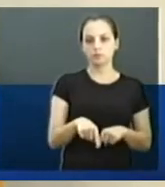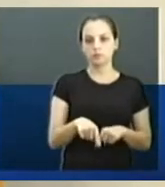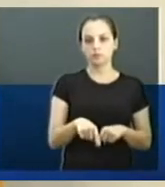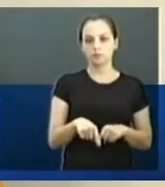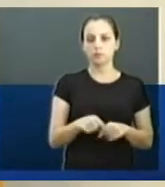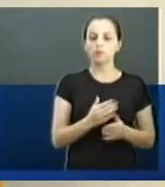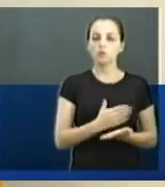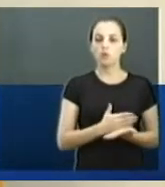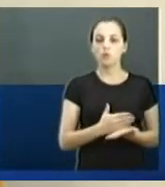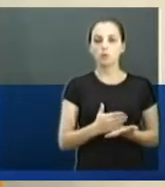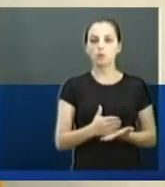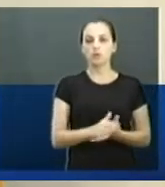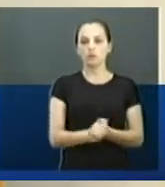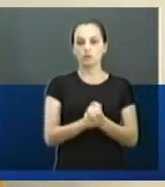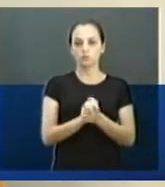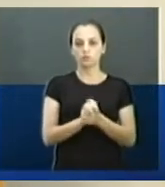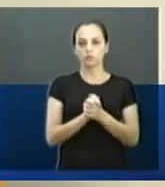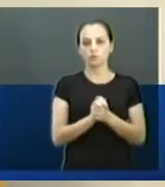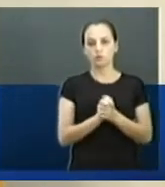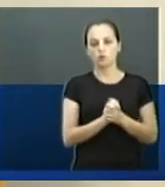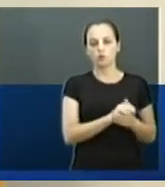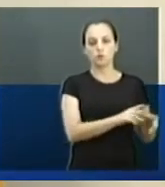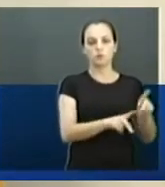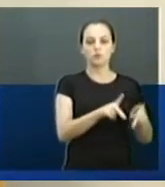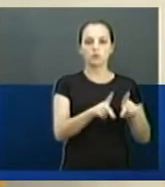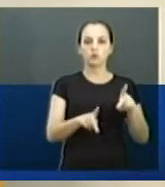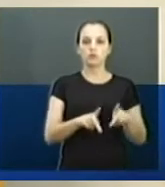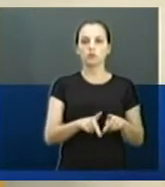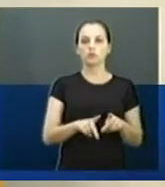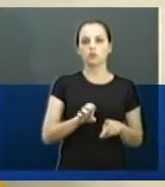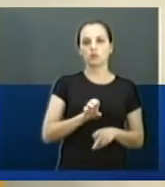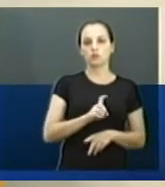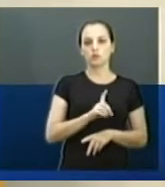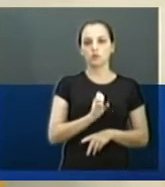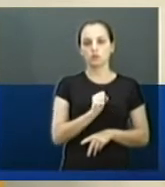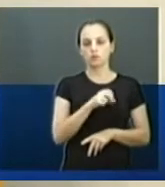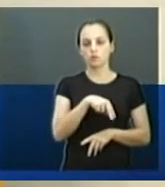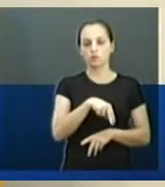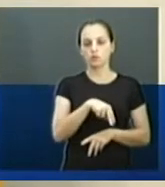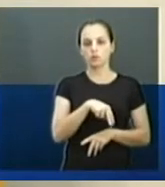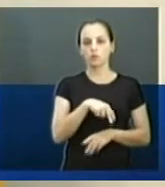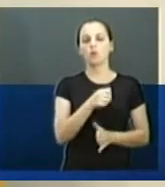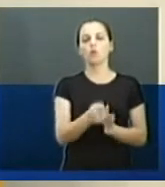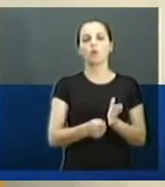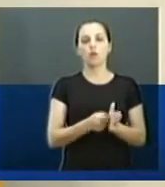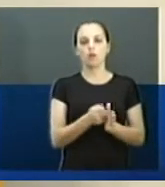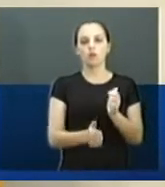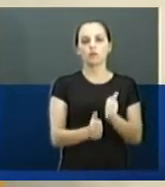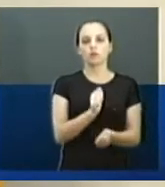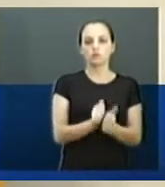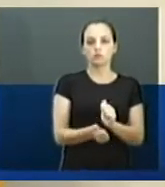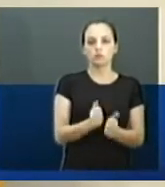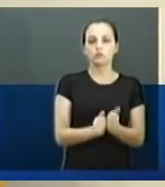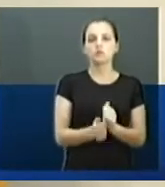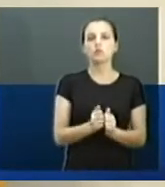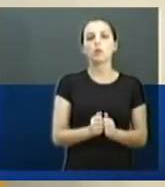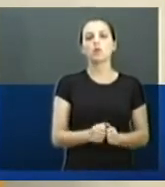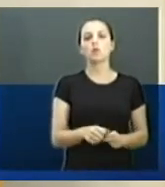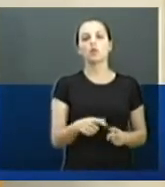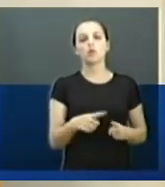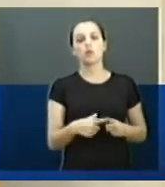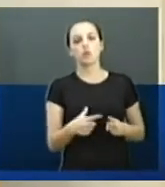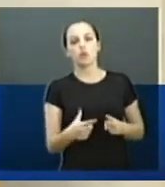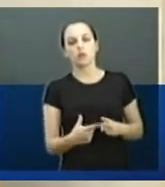os parabéns ao presidente da Liga, o Edson Leguir, da Liga Aragonense Futebol. Na segunda quinzena